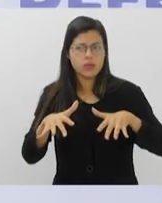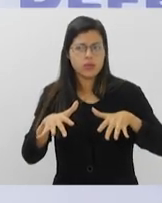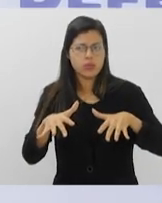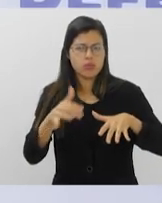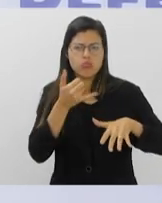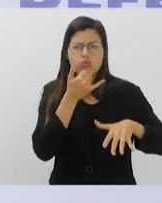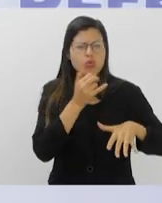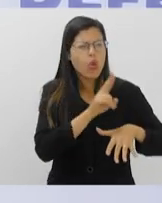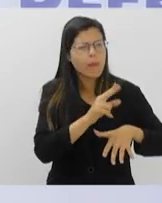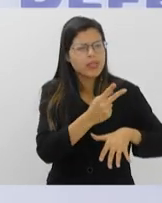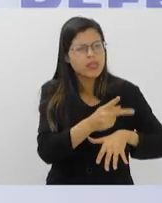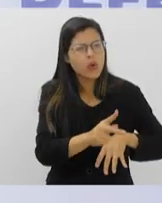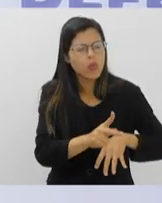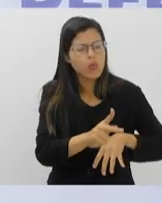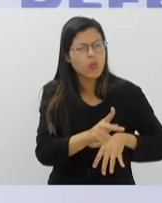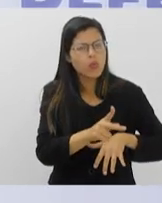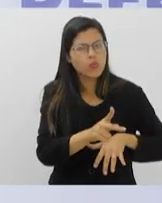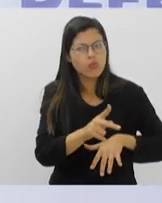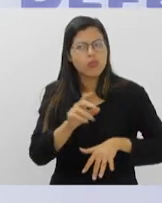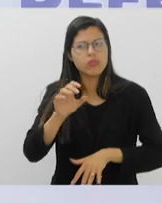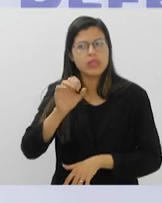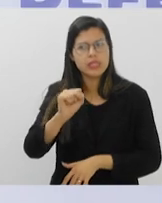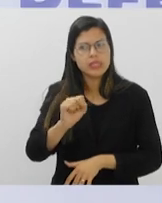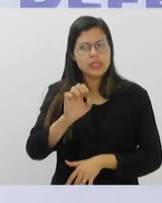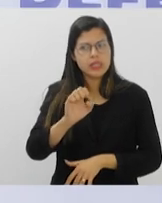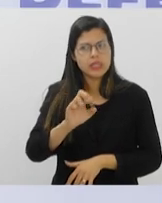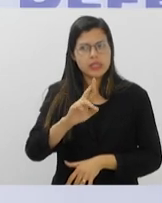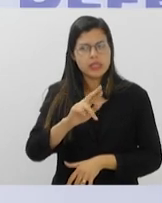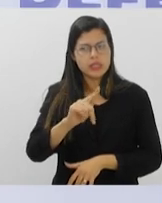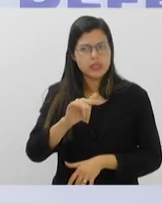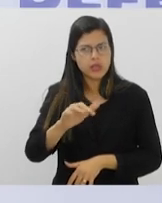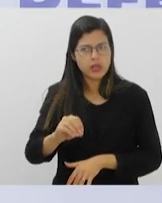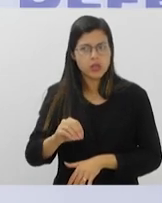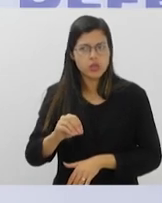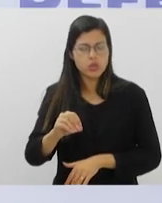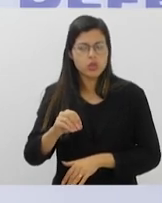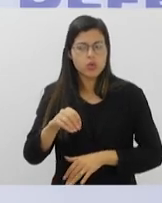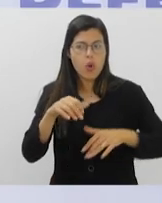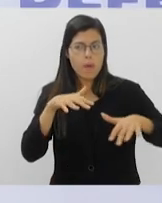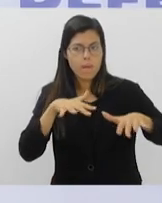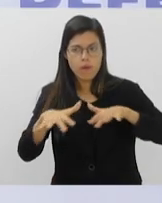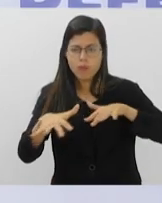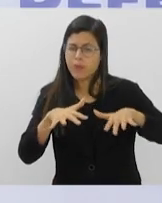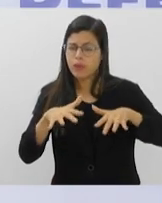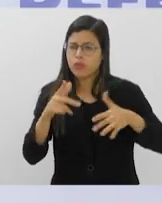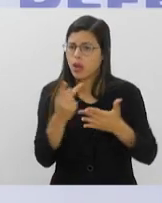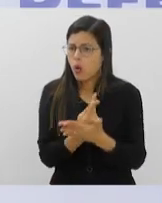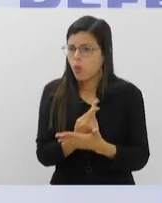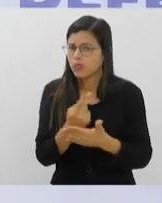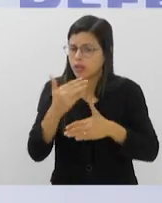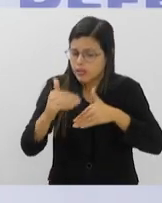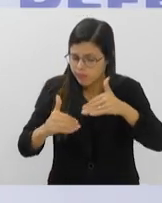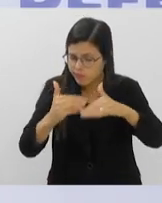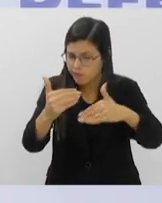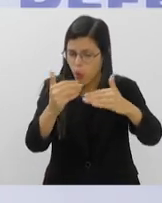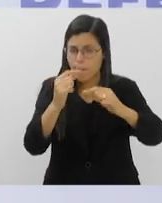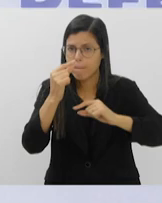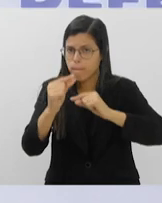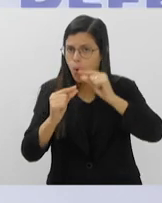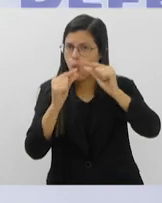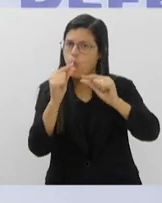senhor qu o nome do senhor Sérgio Sérgio Senor Sérgio is não é um movimento do dia para a noite isso é um movimento que